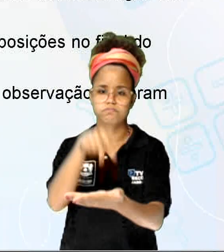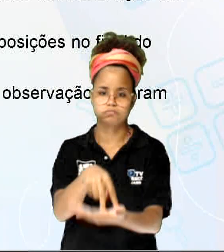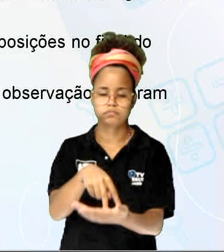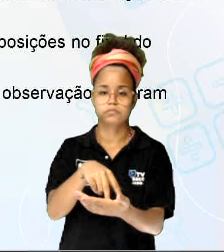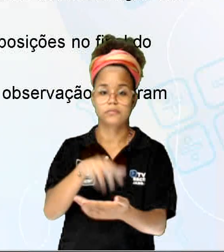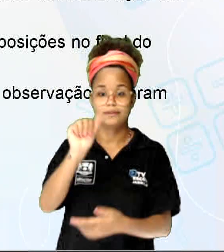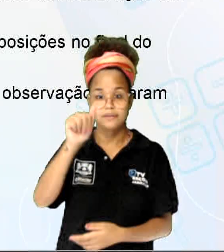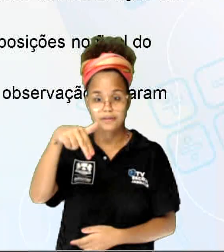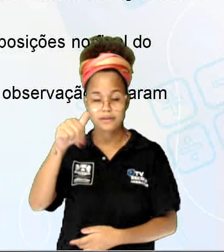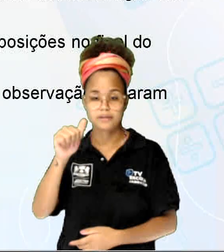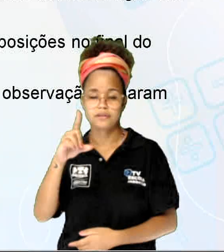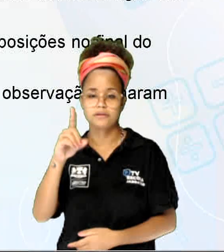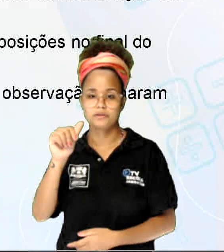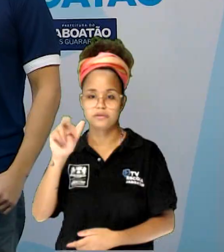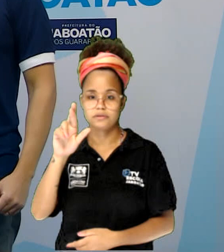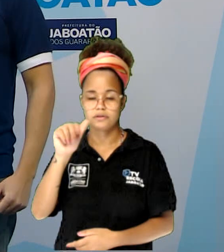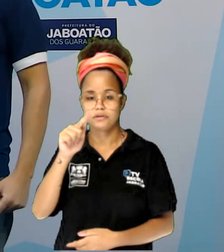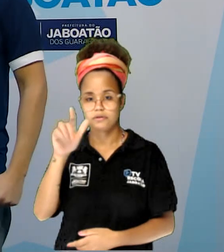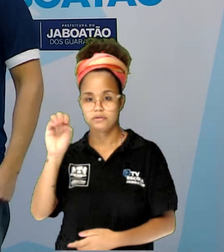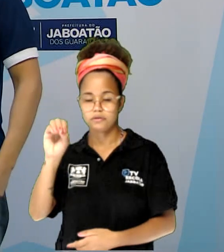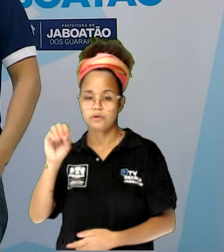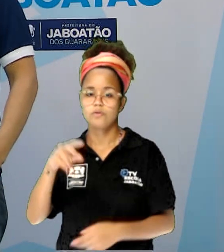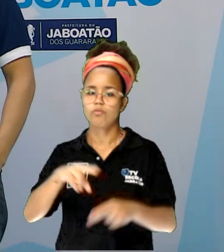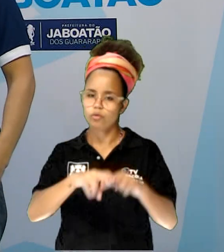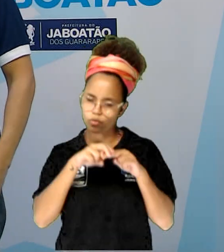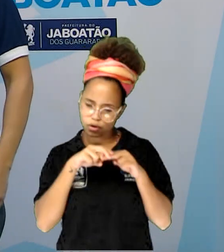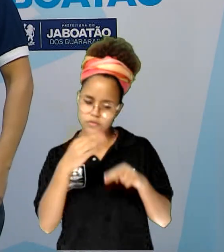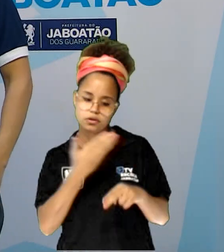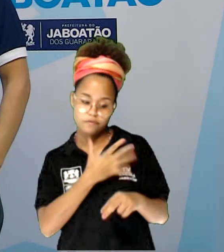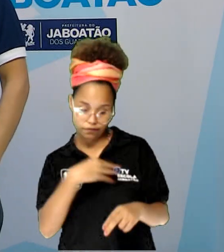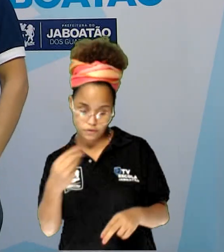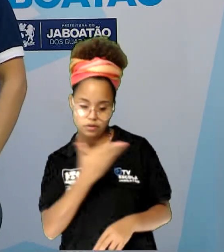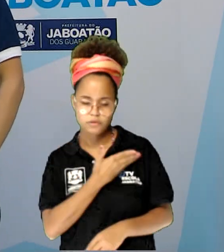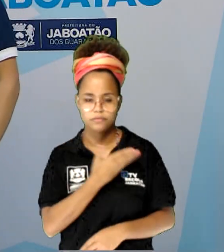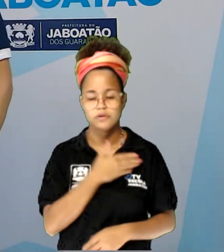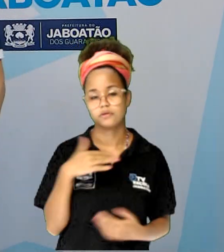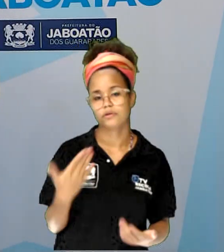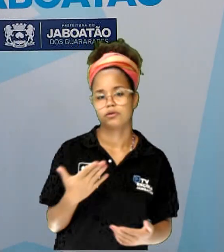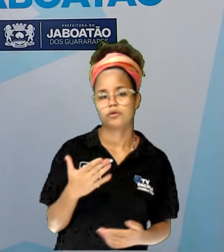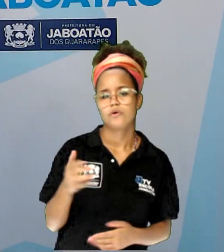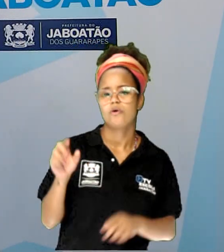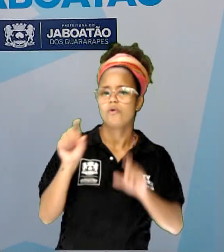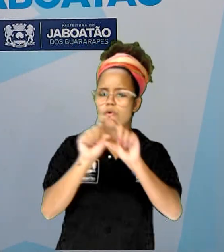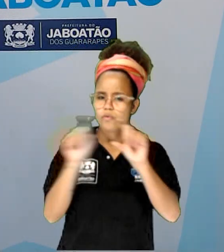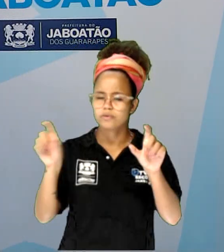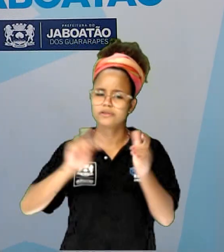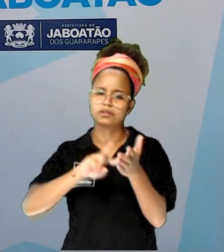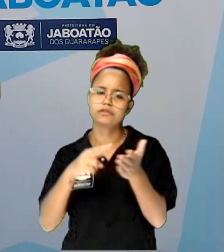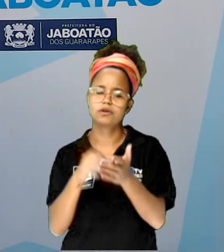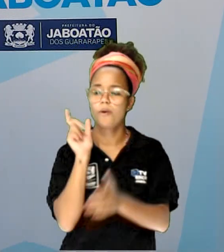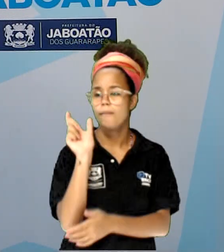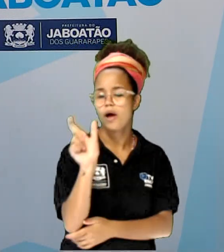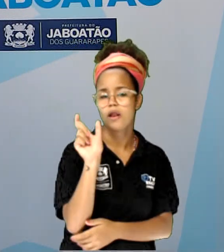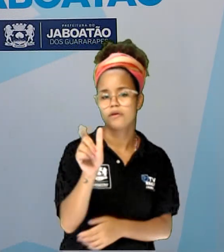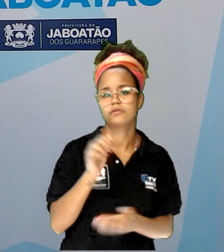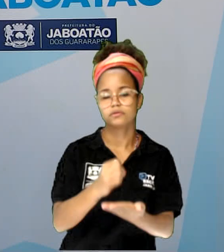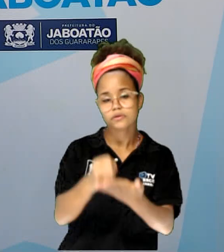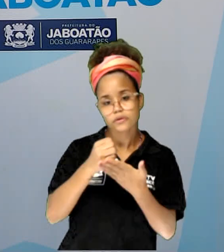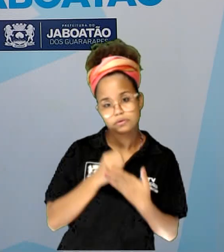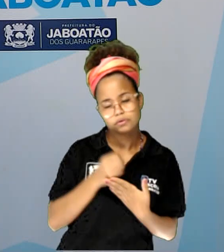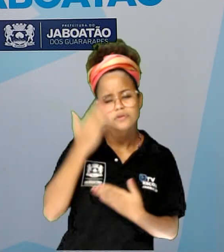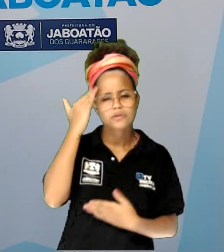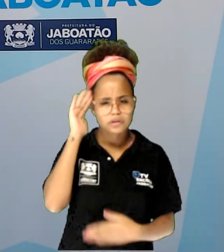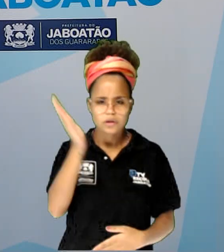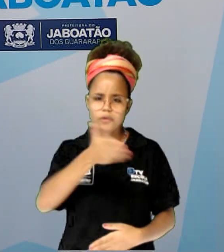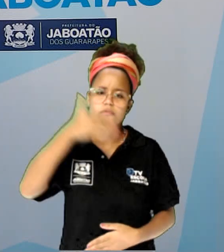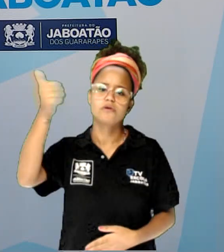uma amiga. Bom, pessoal, na verdade, modalizadores são termos que vão nos ajudar a compreender melhor a leitura